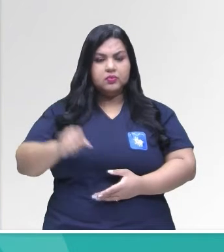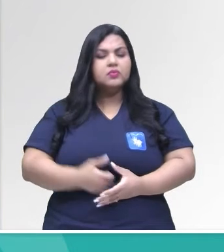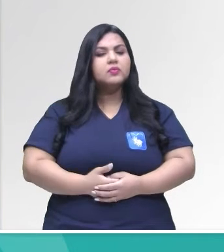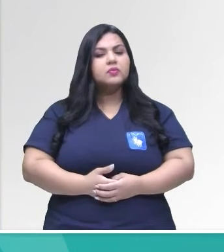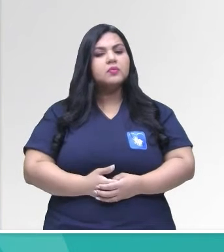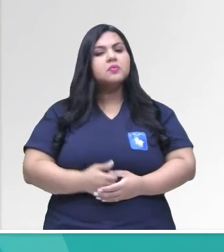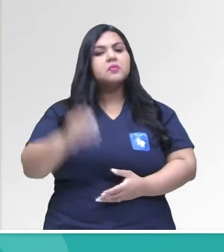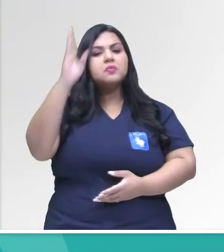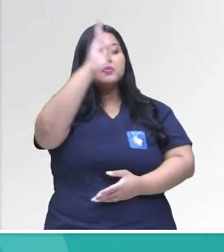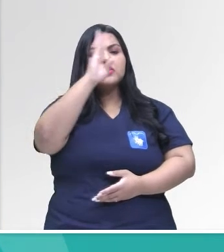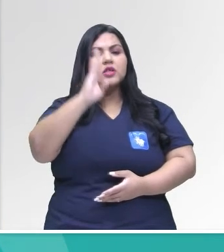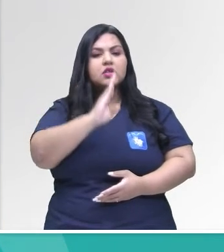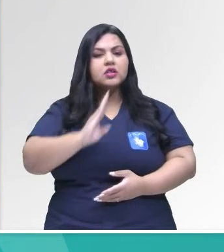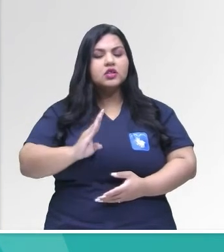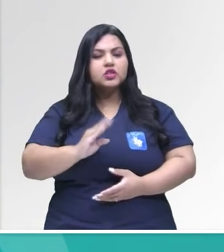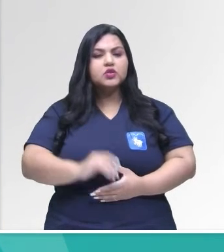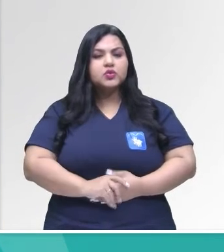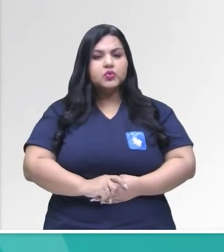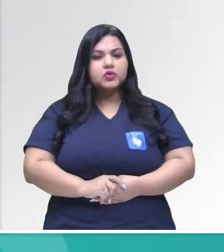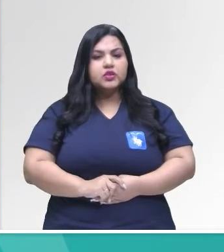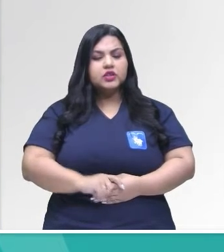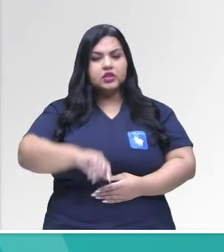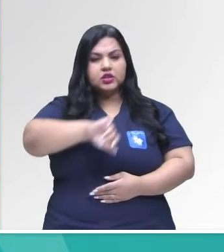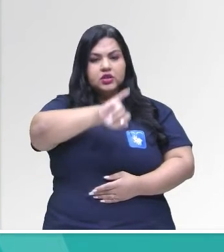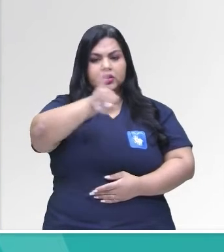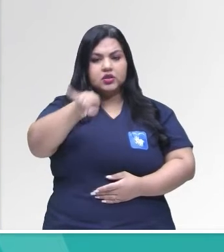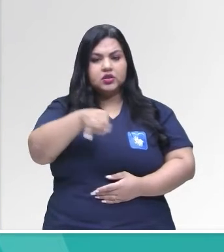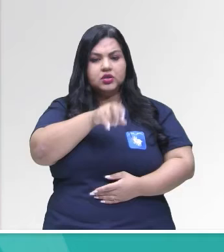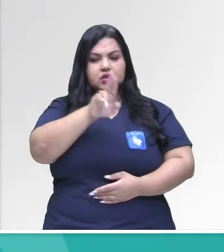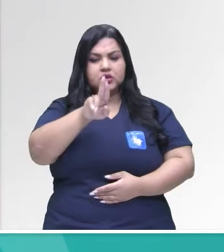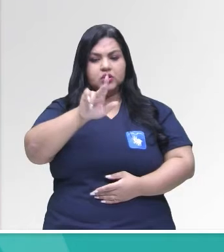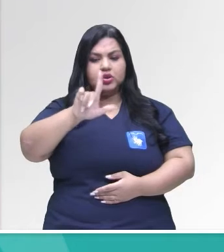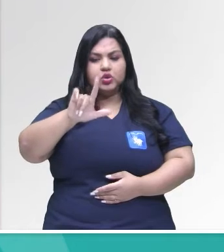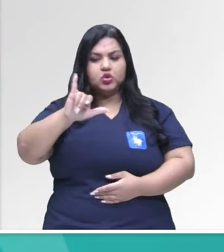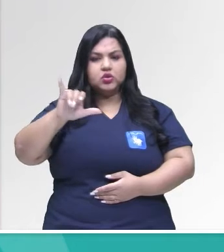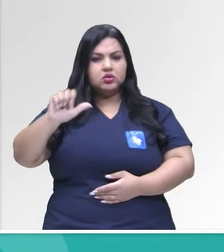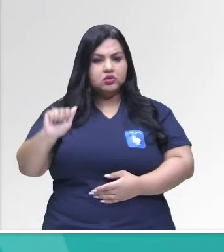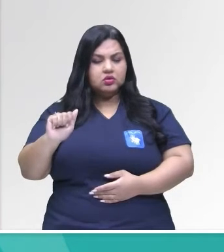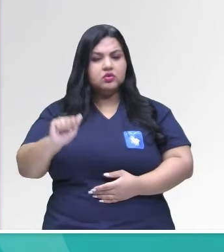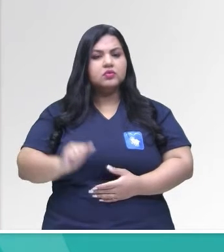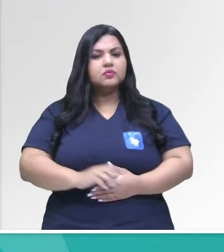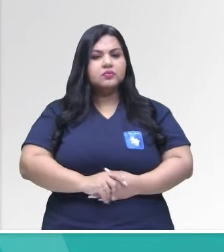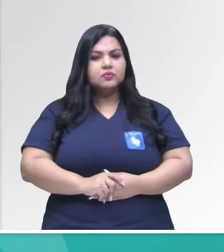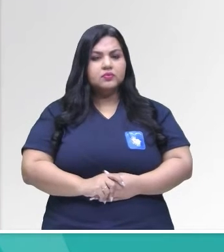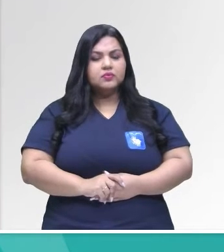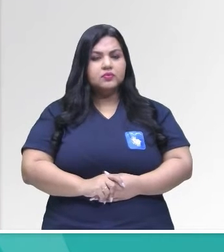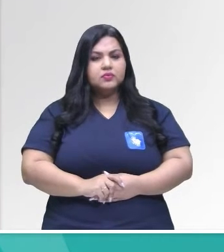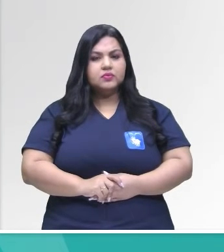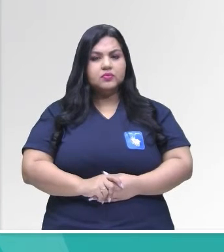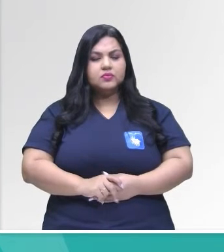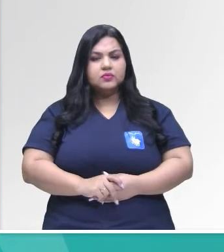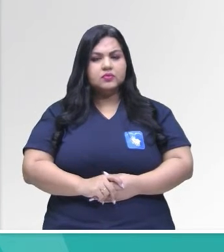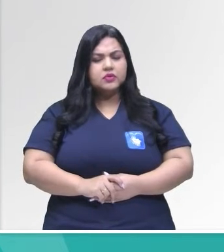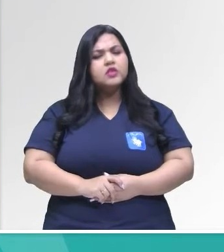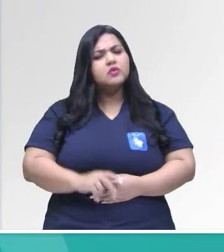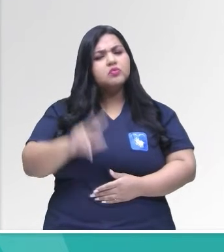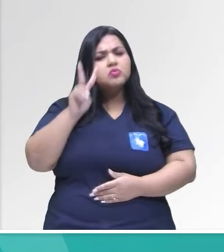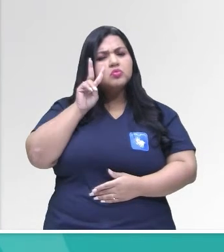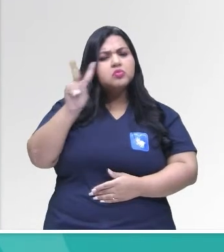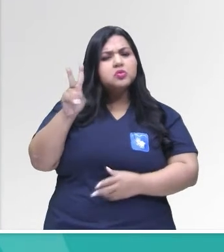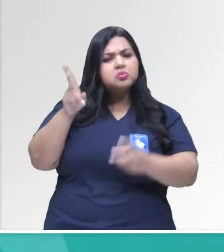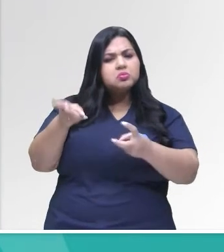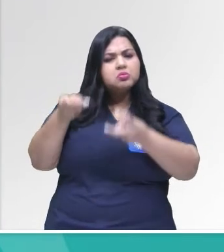Brazil was. Julia was, Julia was. Viram que